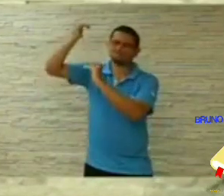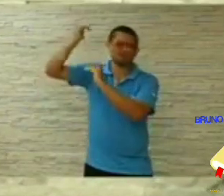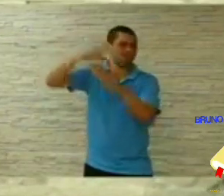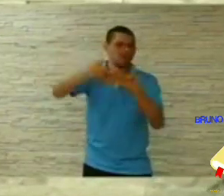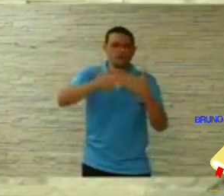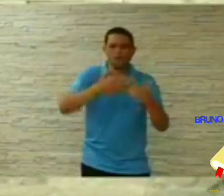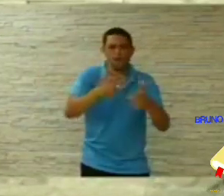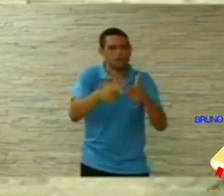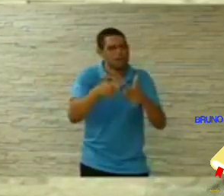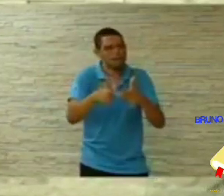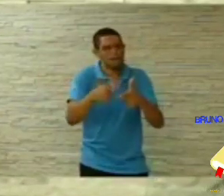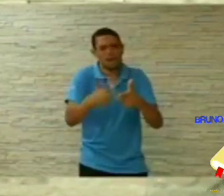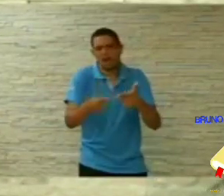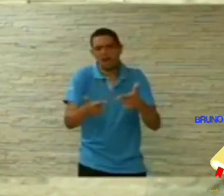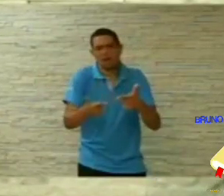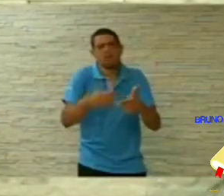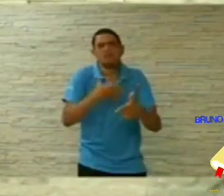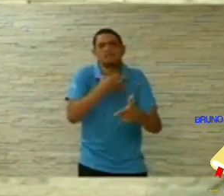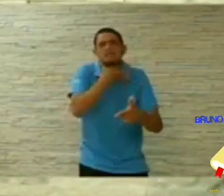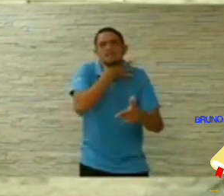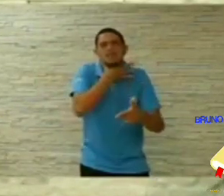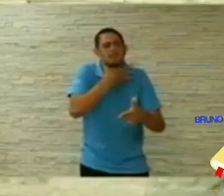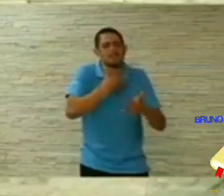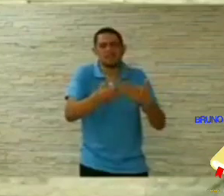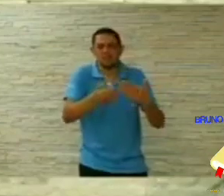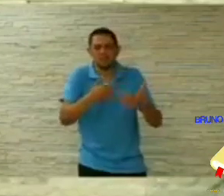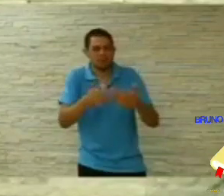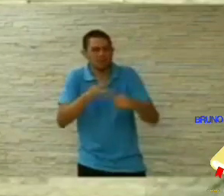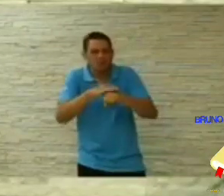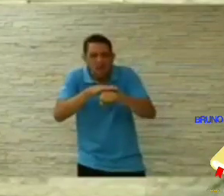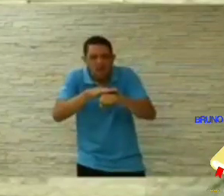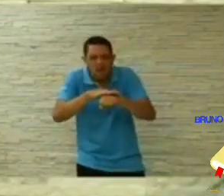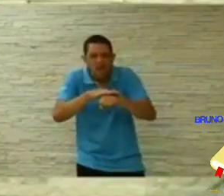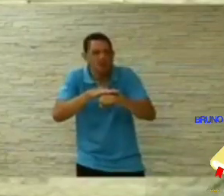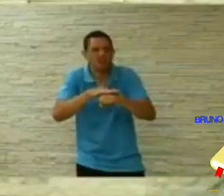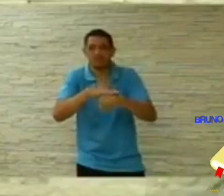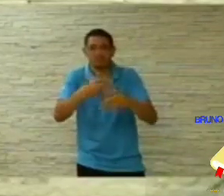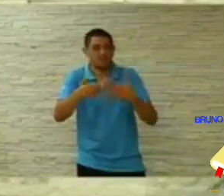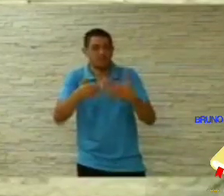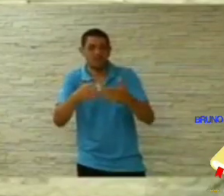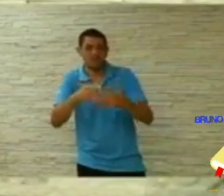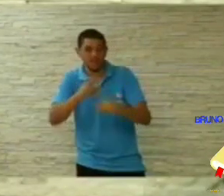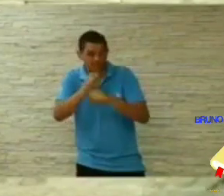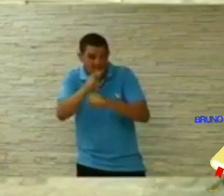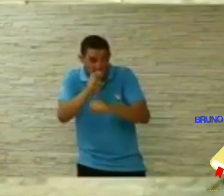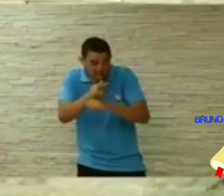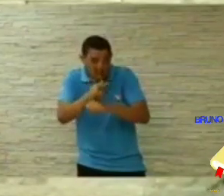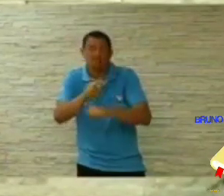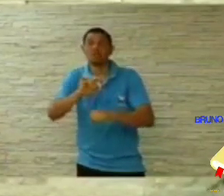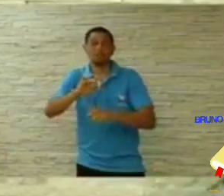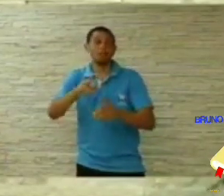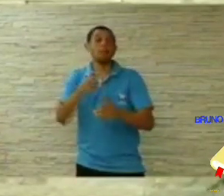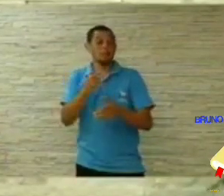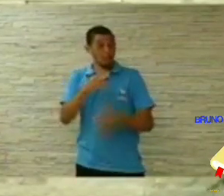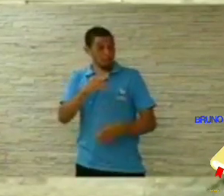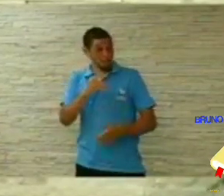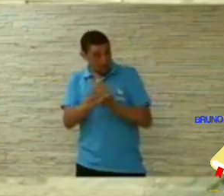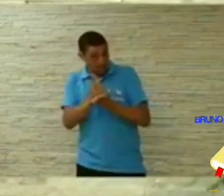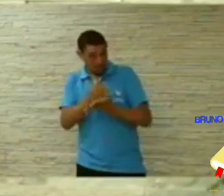qualquer problema, do que qualquer crise, do que qualquer doença, do que qualquer vírus, mesmo o vírus do